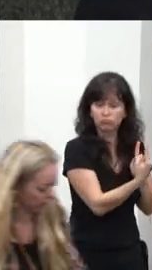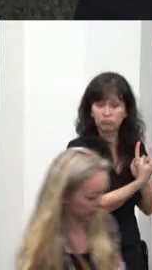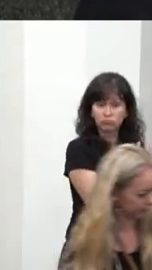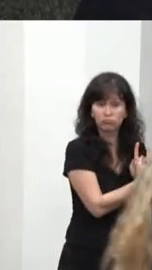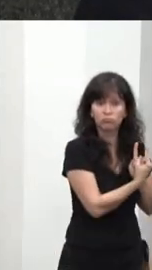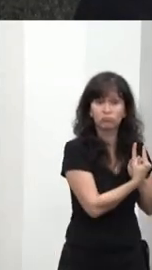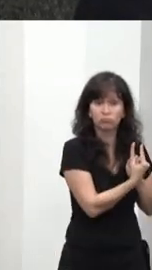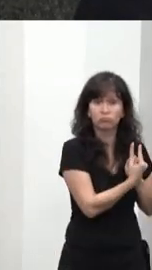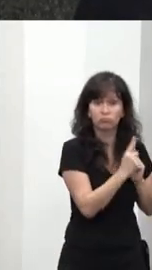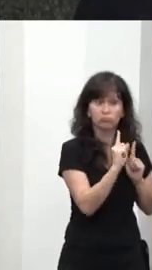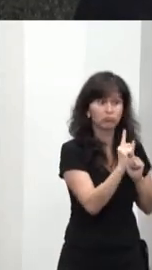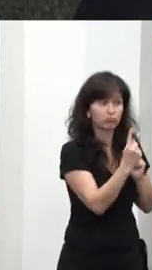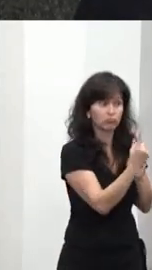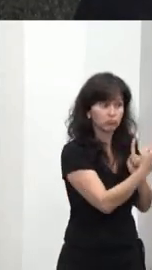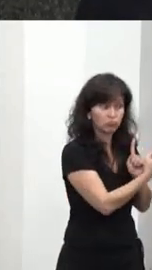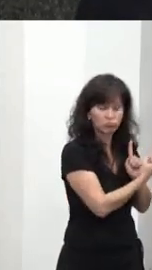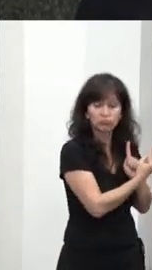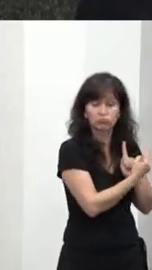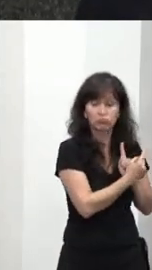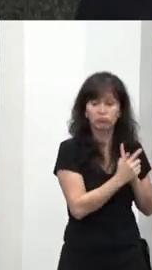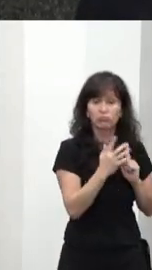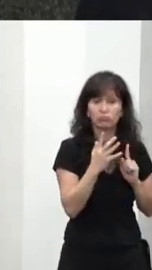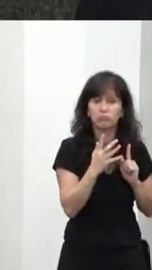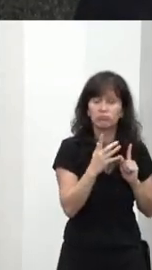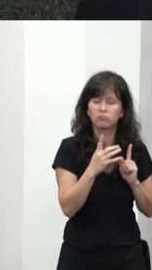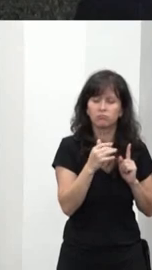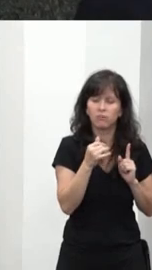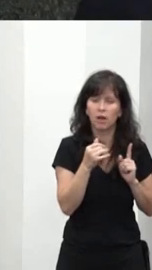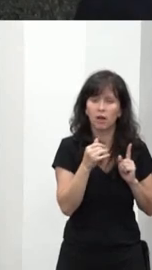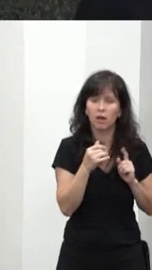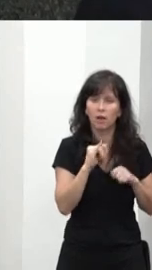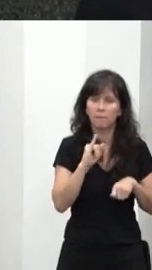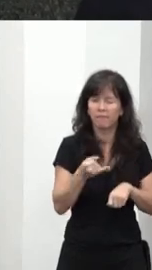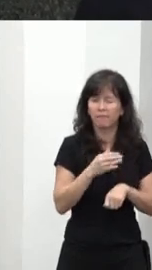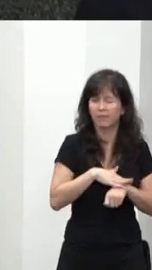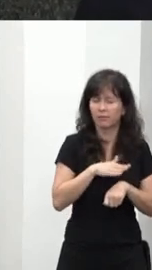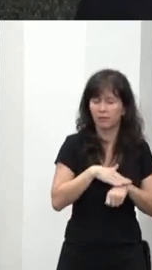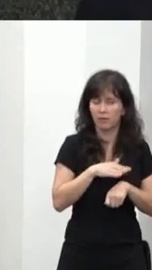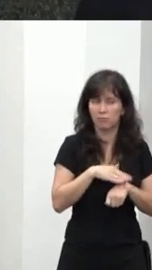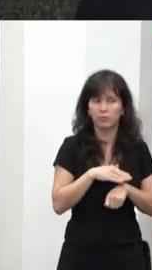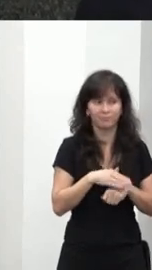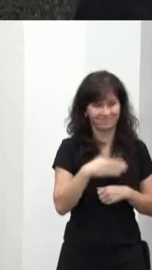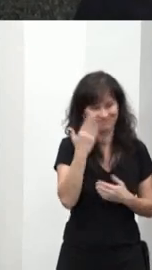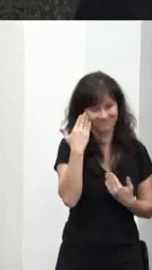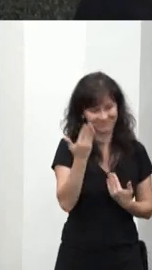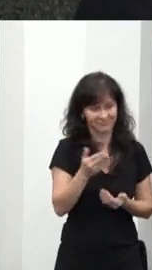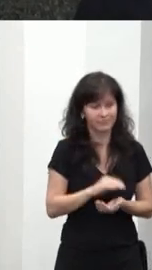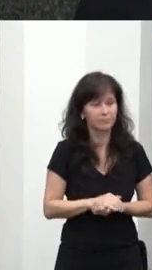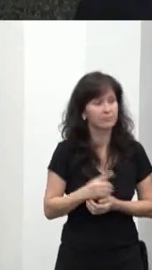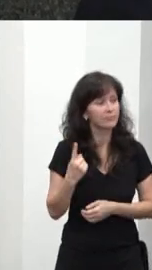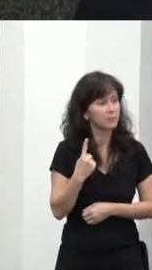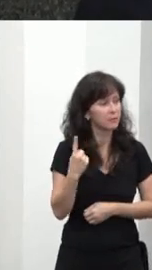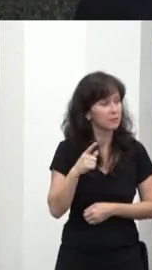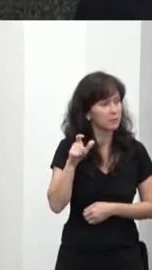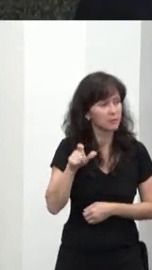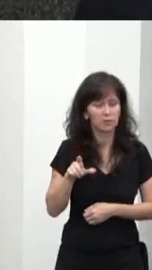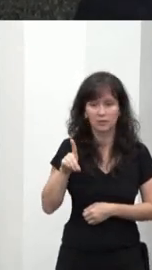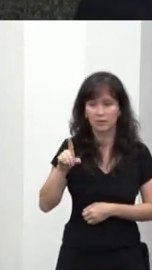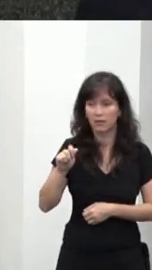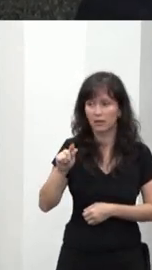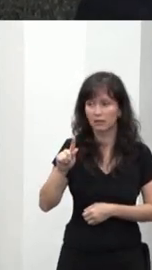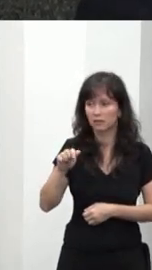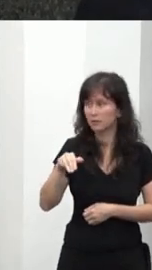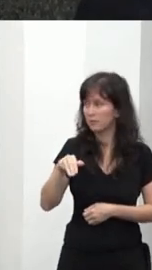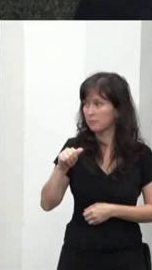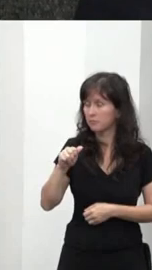da pessoa anterior para a gente poupar tempo eu agradeço é a primeira pessoa a senhora dague uma Castro